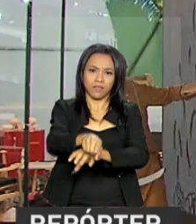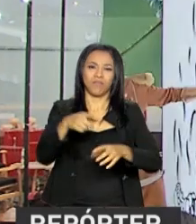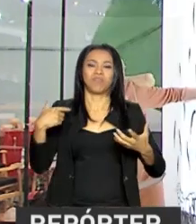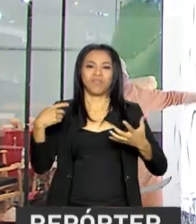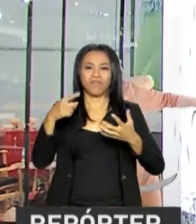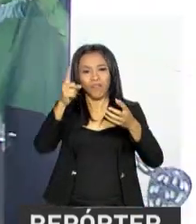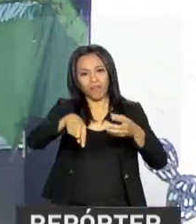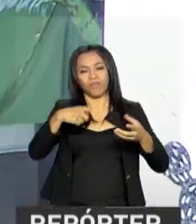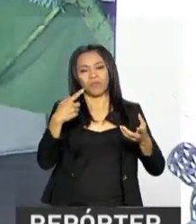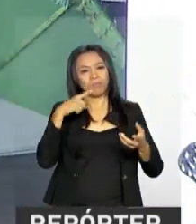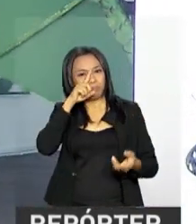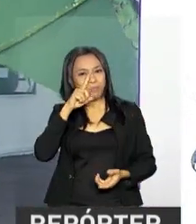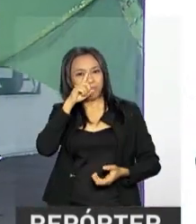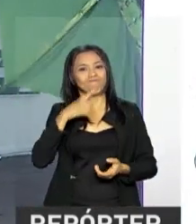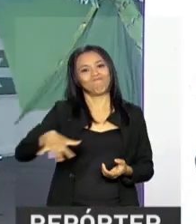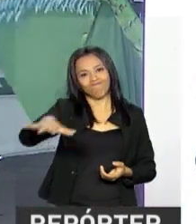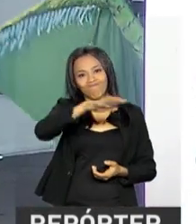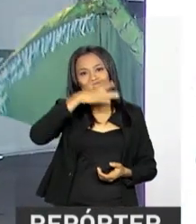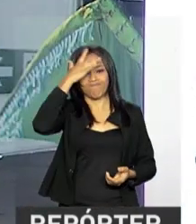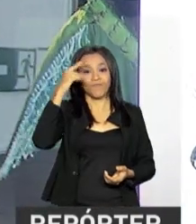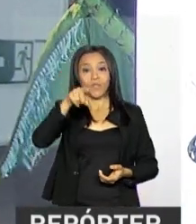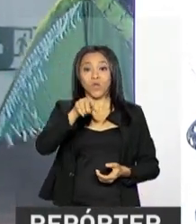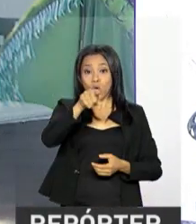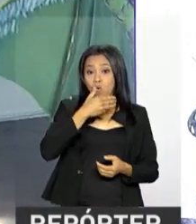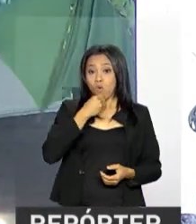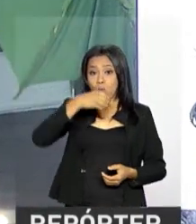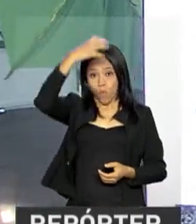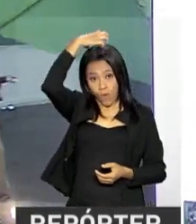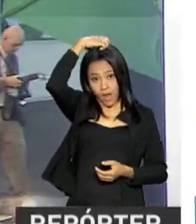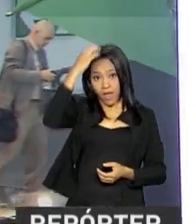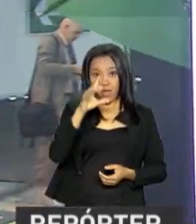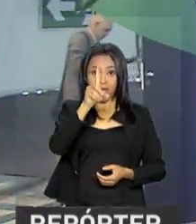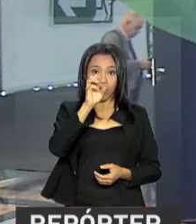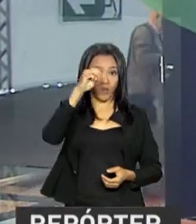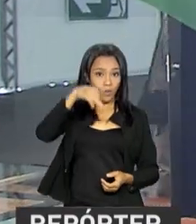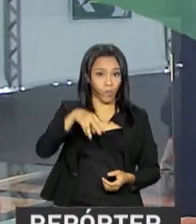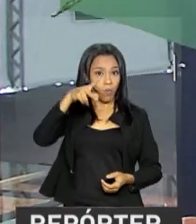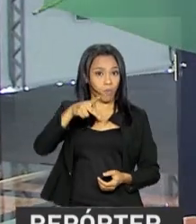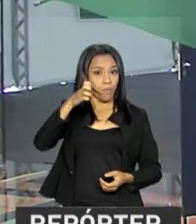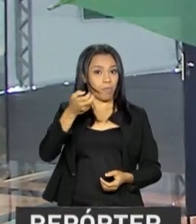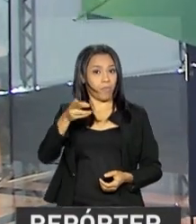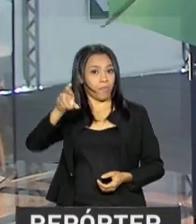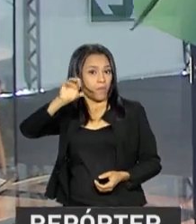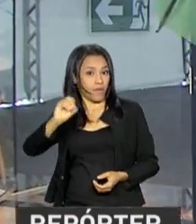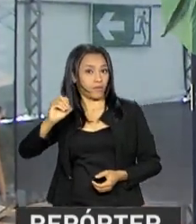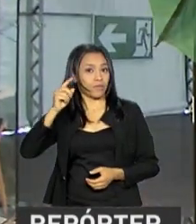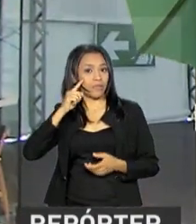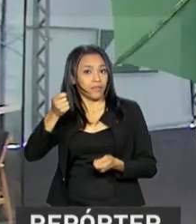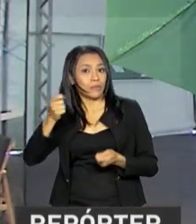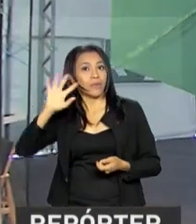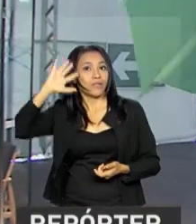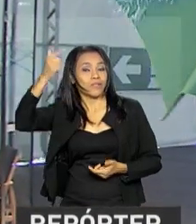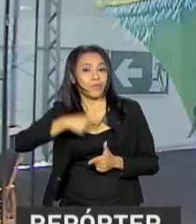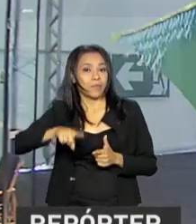população do sertão. Dom Pedro II até tentou encontrar uma saída para resolver o problema, mas a ideia não